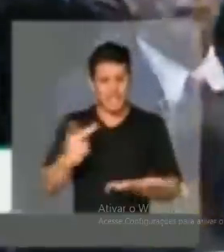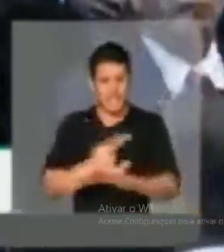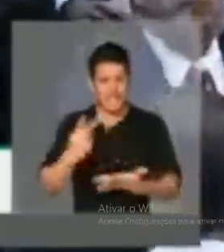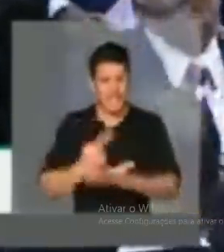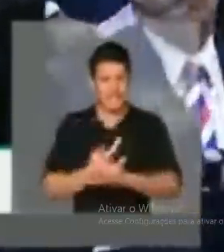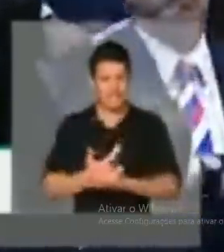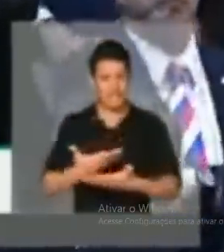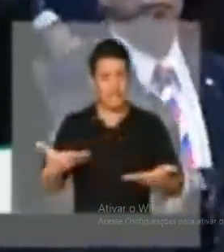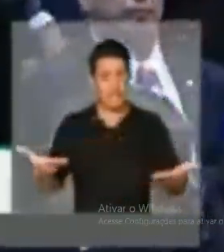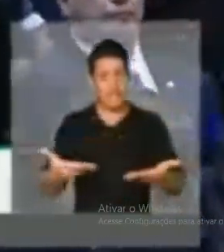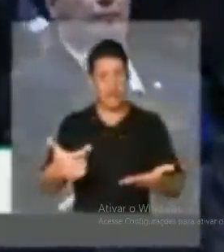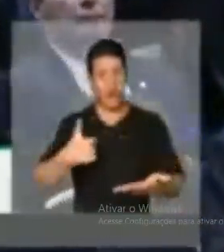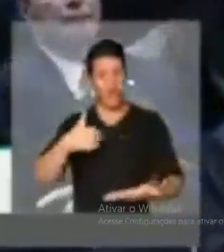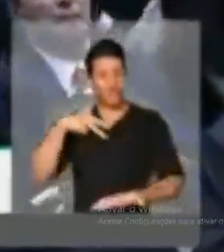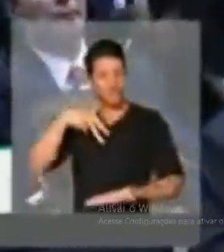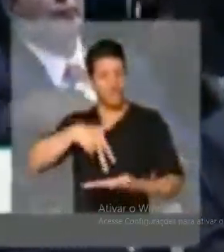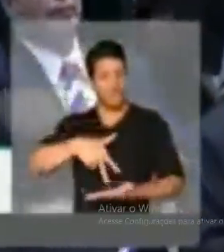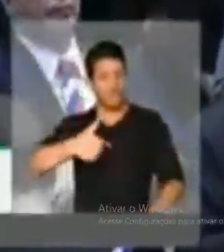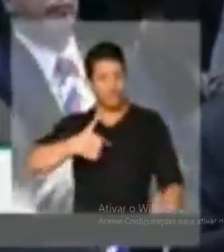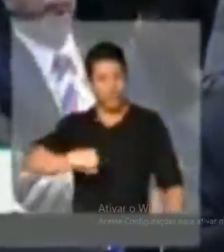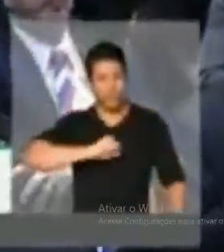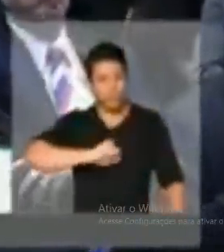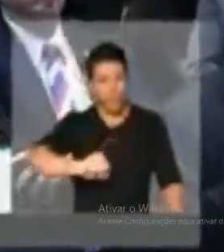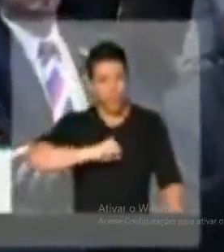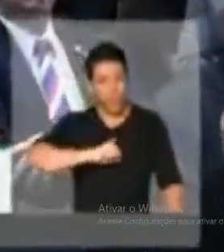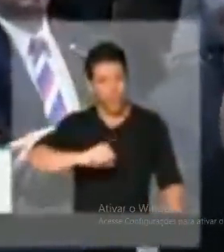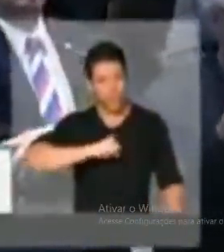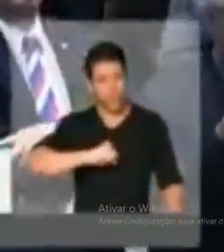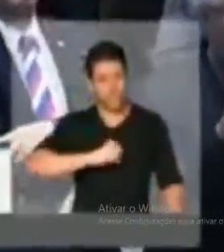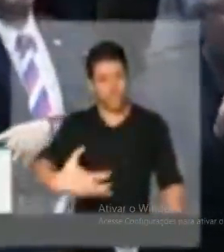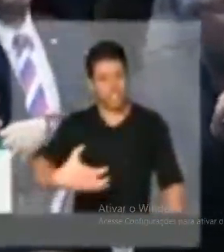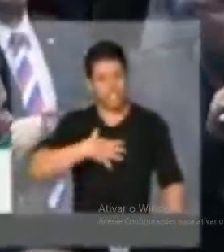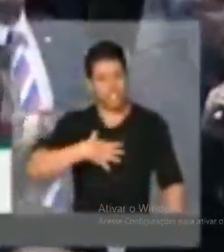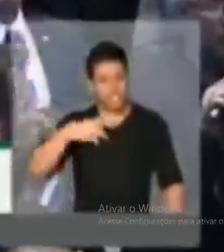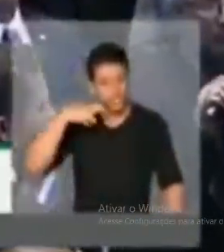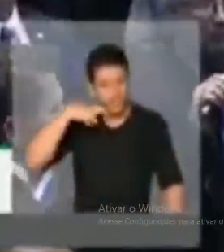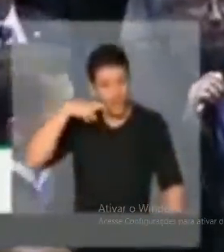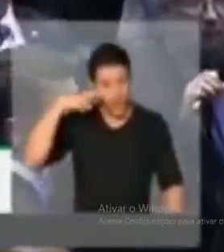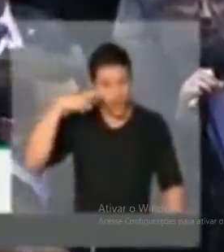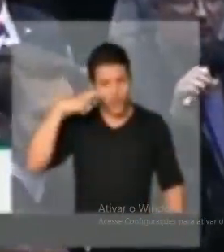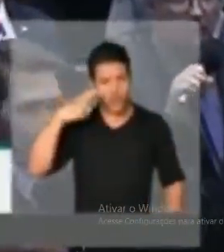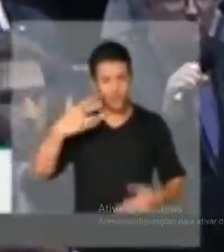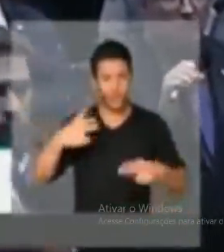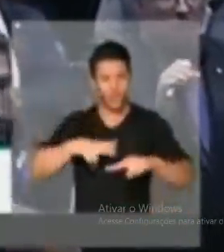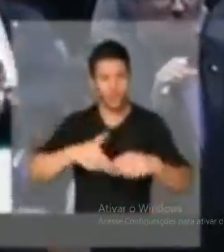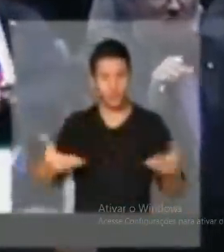Eu venho aqui, senhor presidente, manifestar a minha indignação e a minha vergonha com essa sessão.